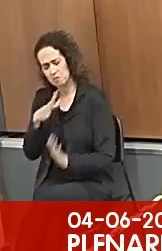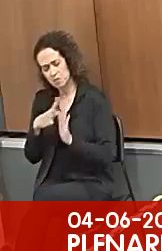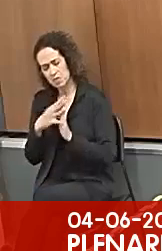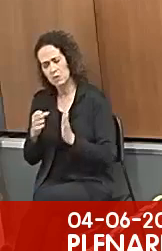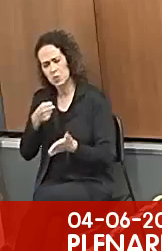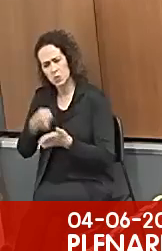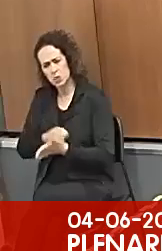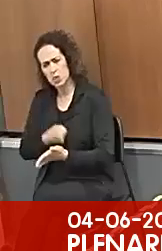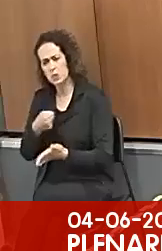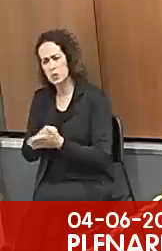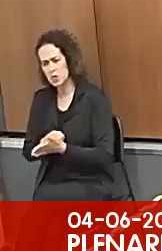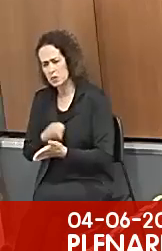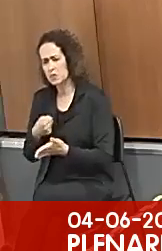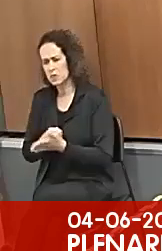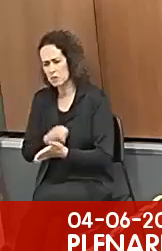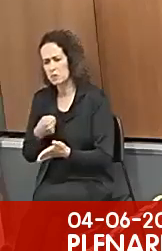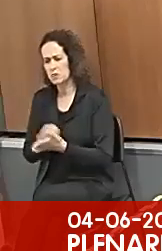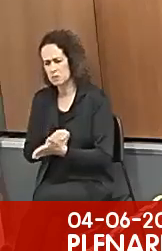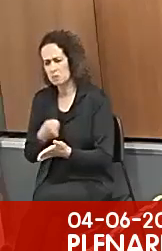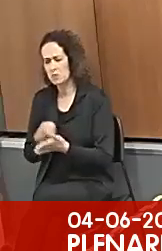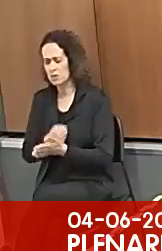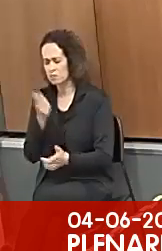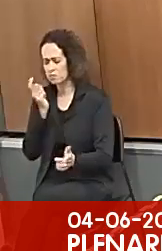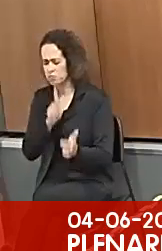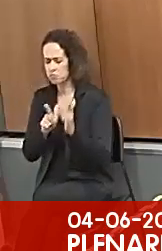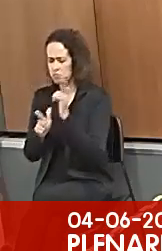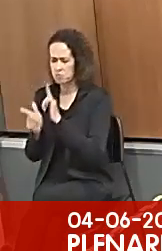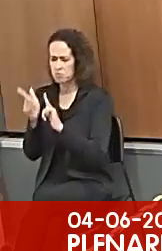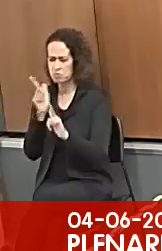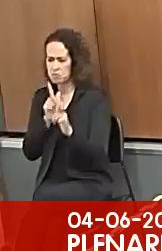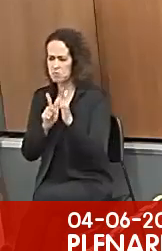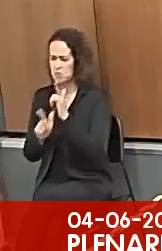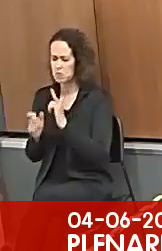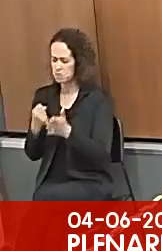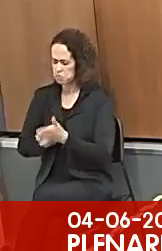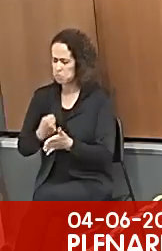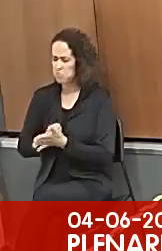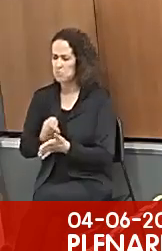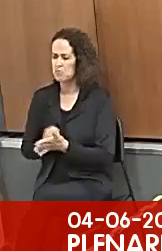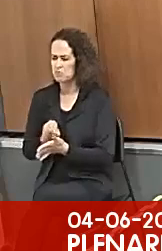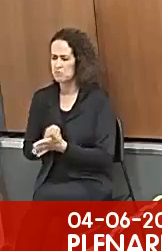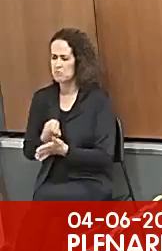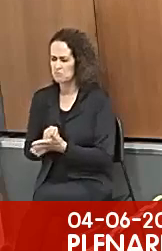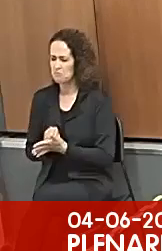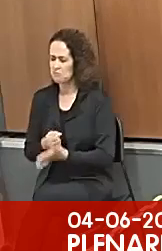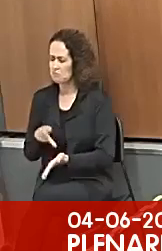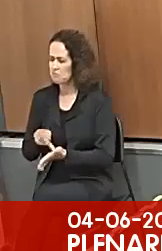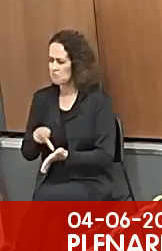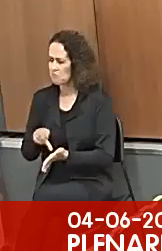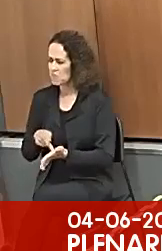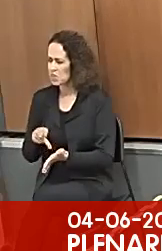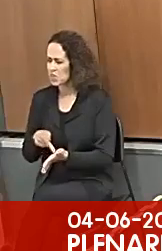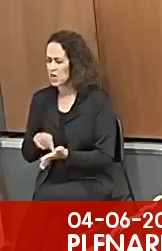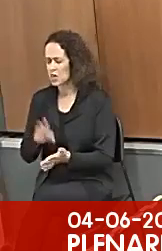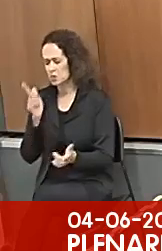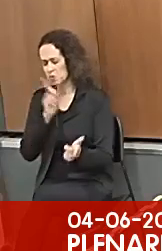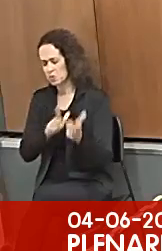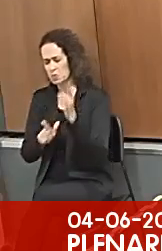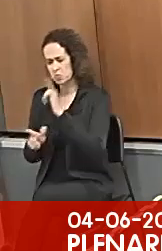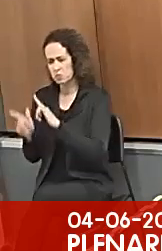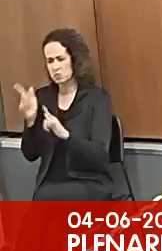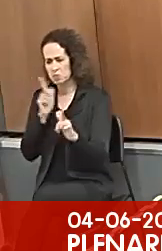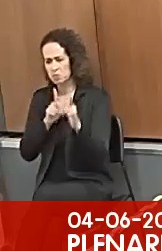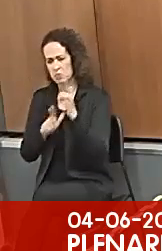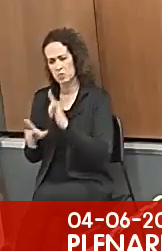lutando com galhardia, vem lutando com maestria e realmente tem feito várias conquistas